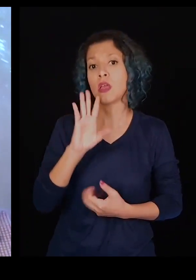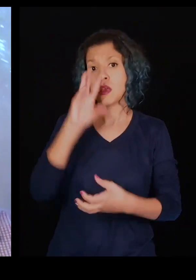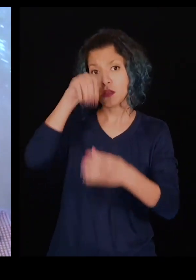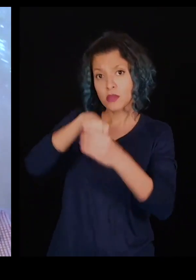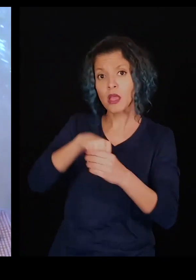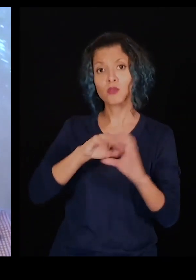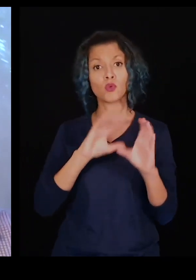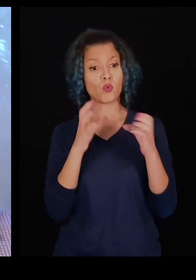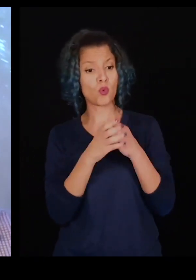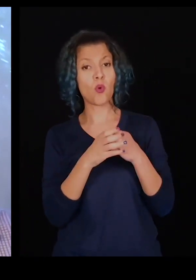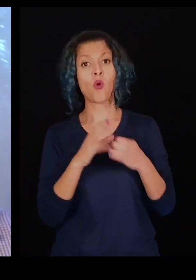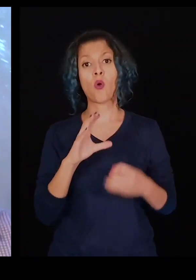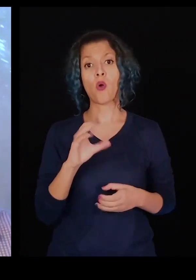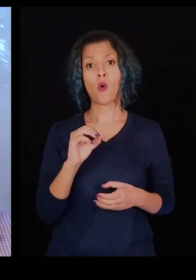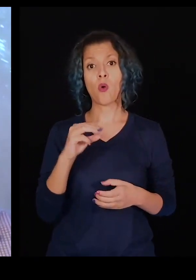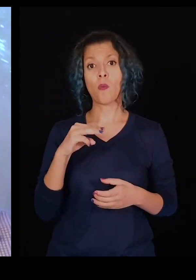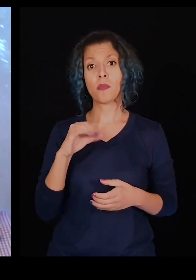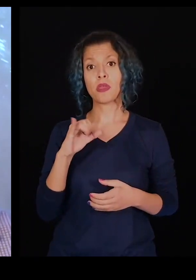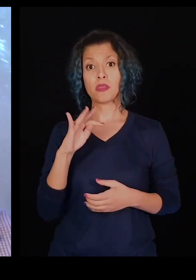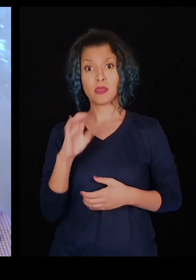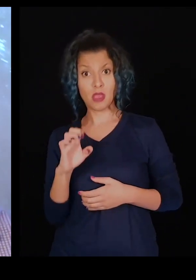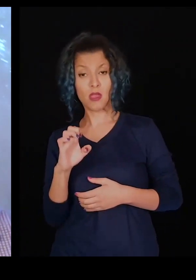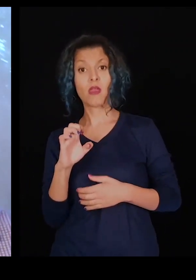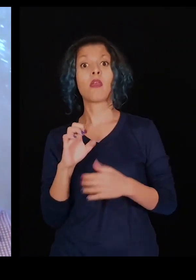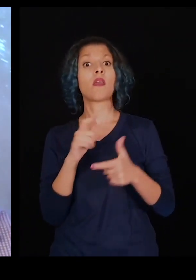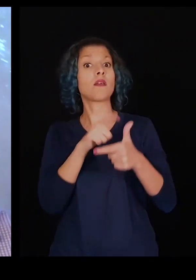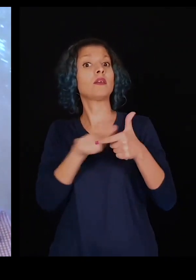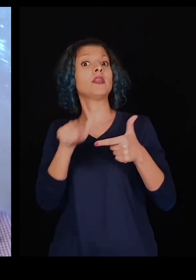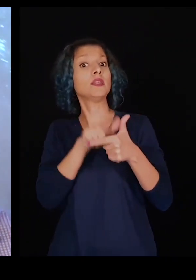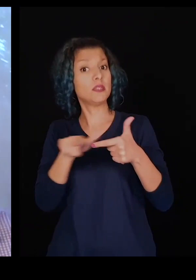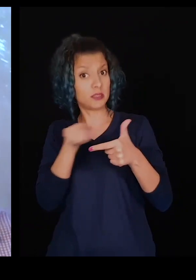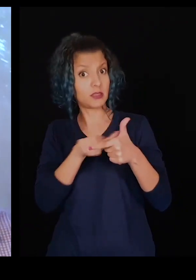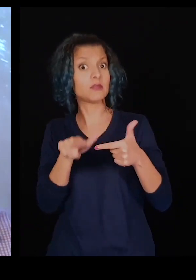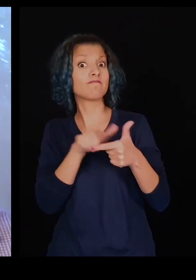comitês de crise, o quanto vocês se sentem nesse momento